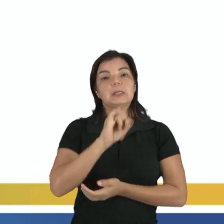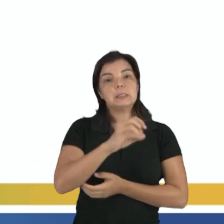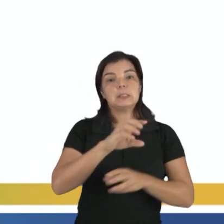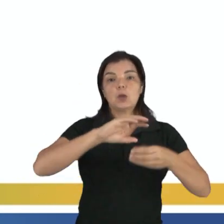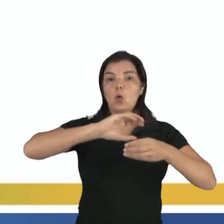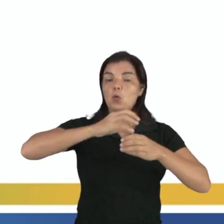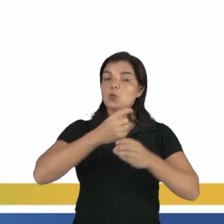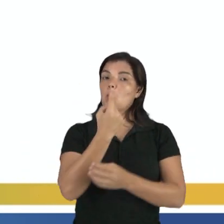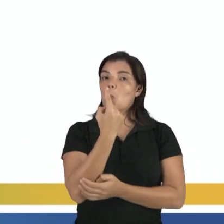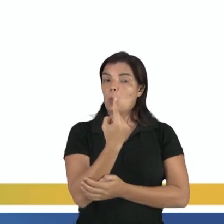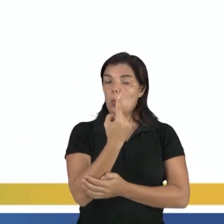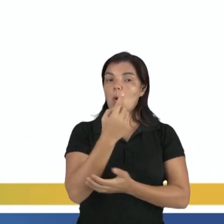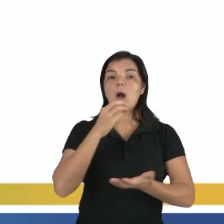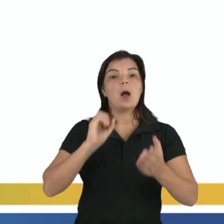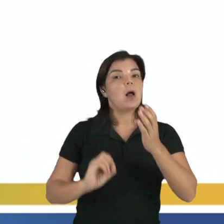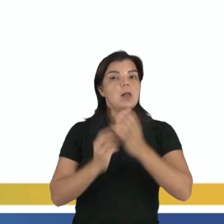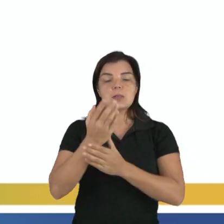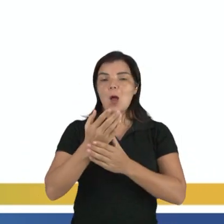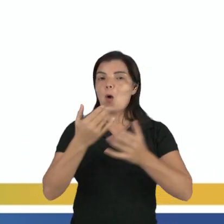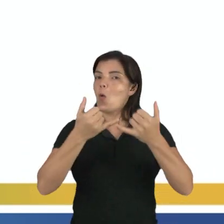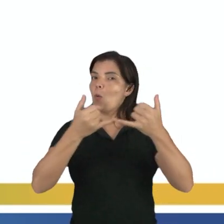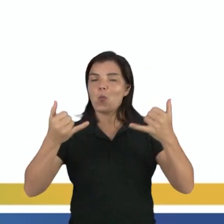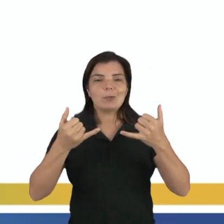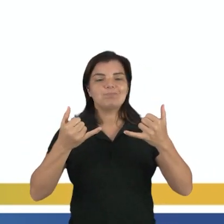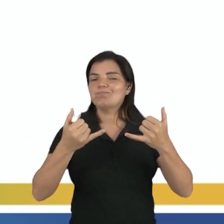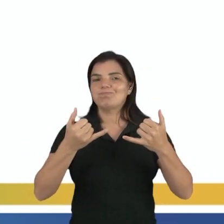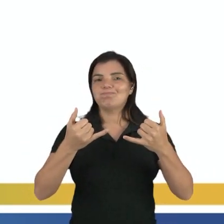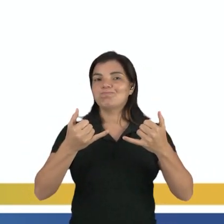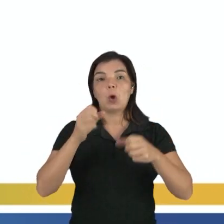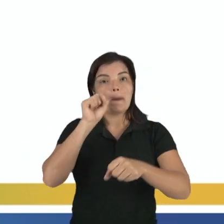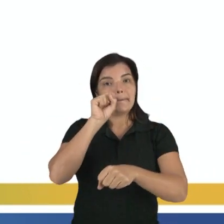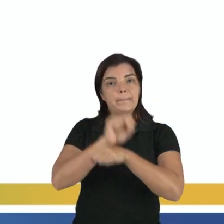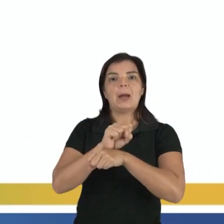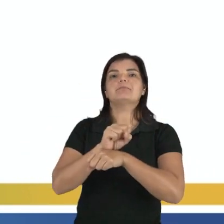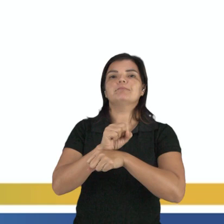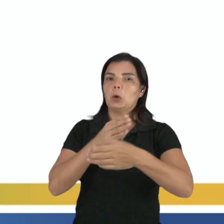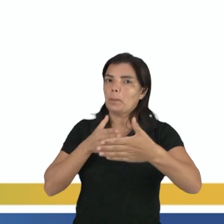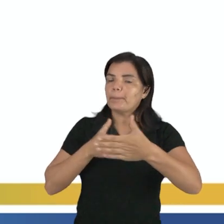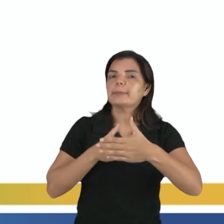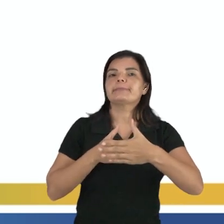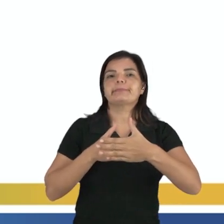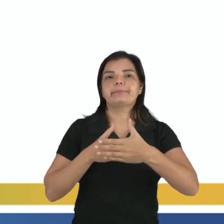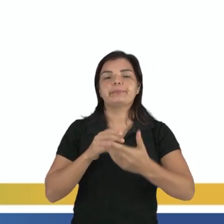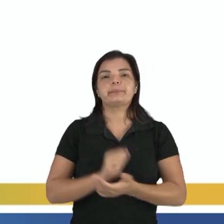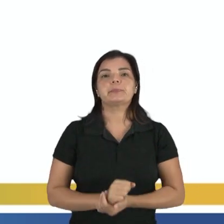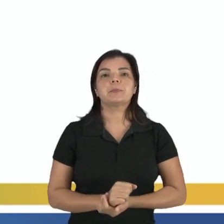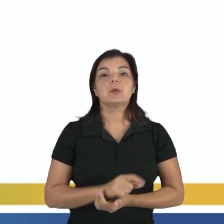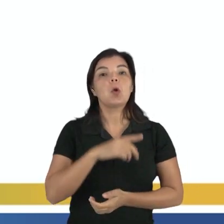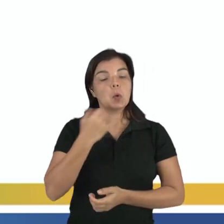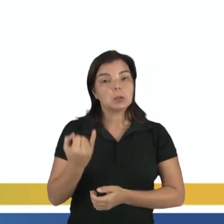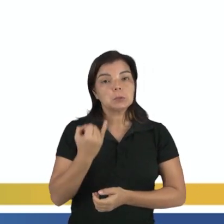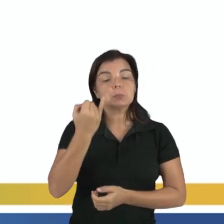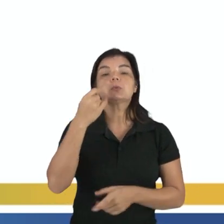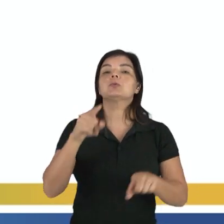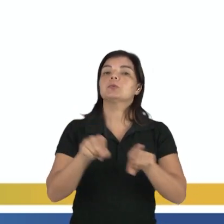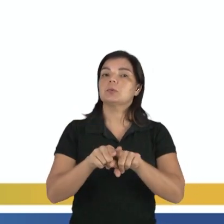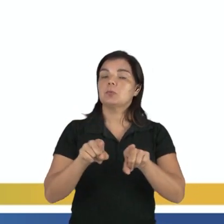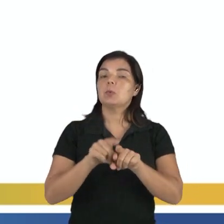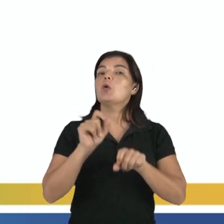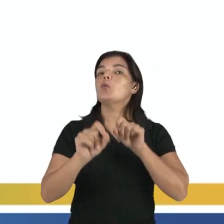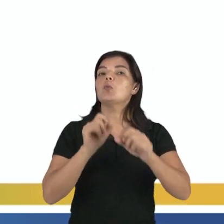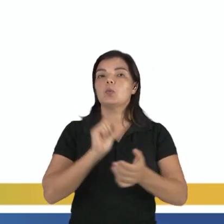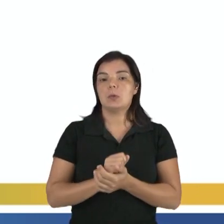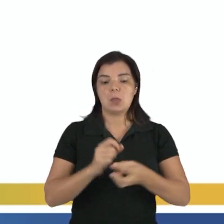tiro um né pessoal o que que acontece a corrente não foi mais né o impeça o fluxo da corrente tá uma coisa interessante aqui em